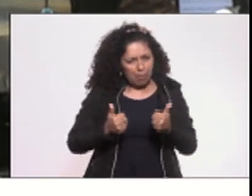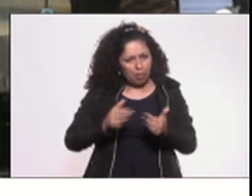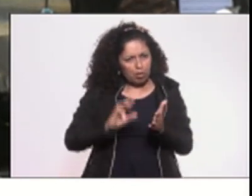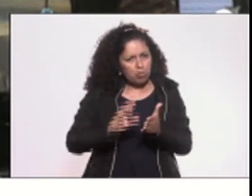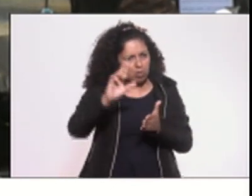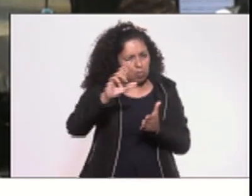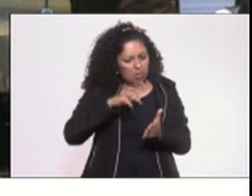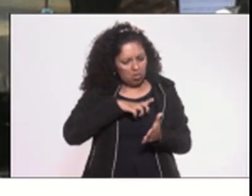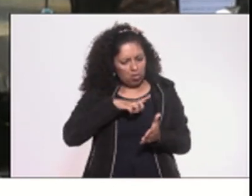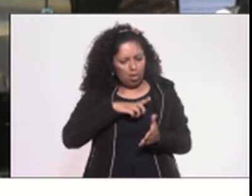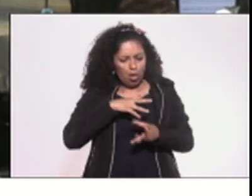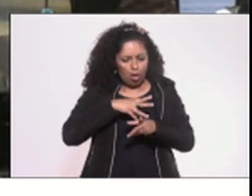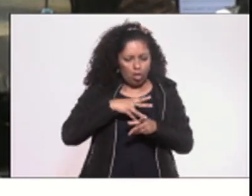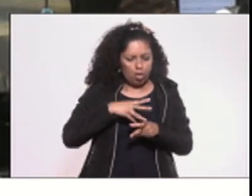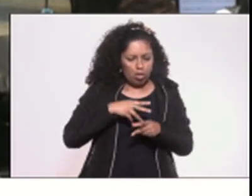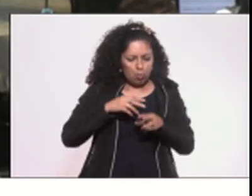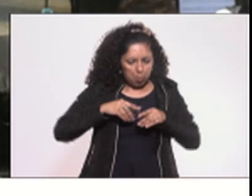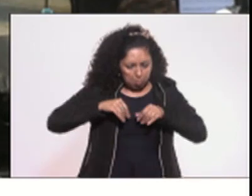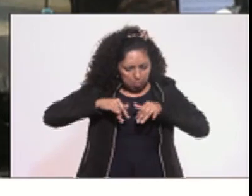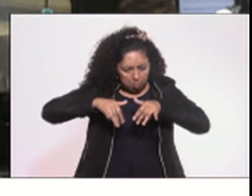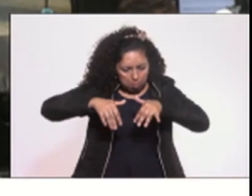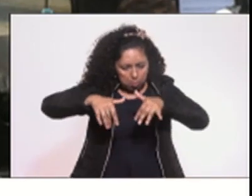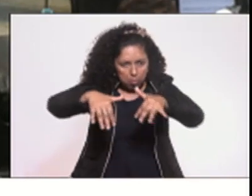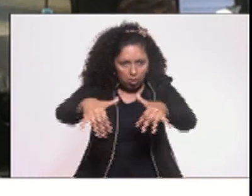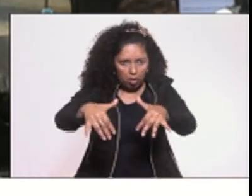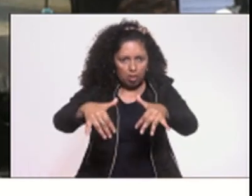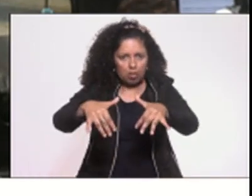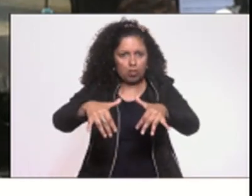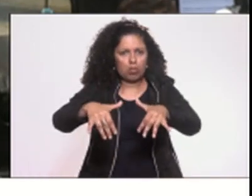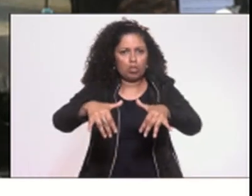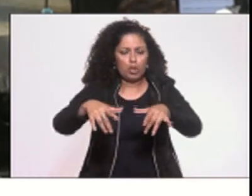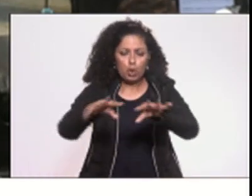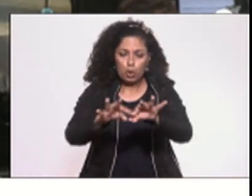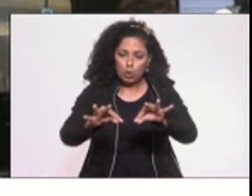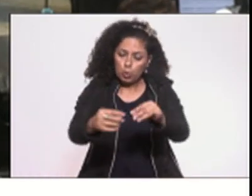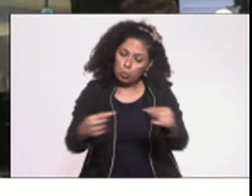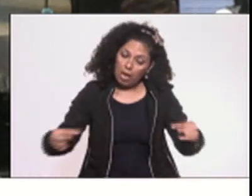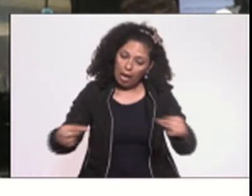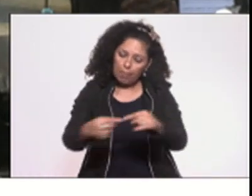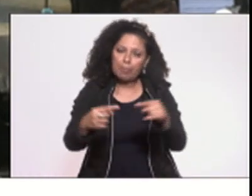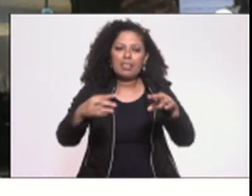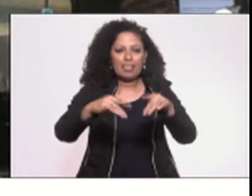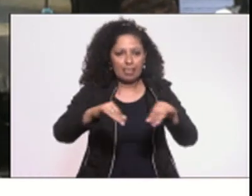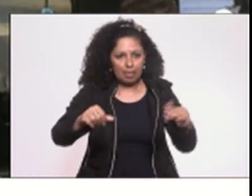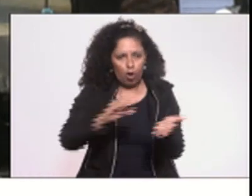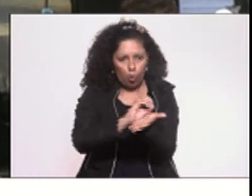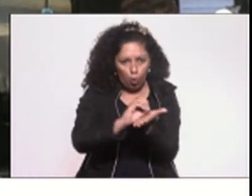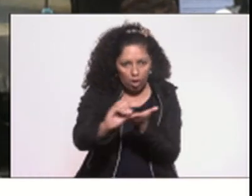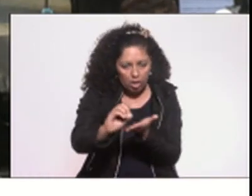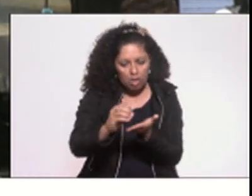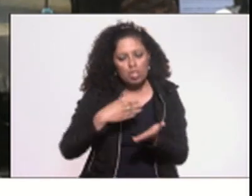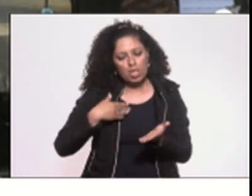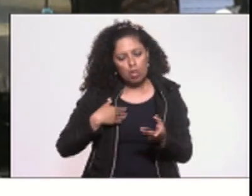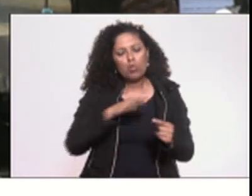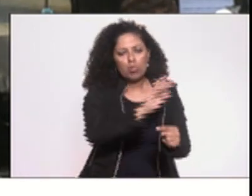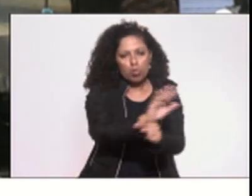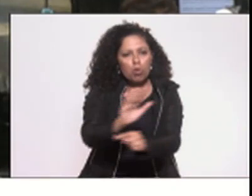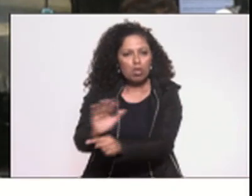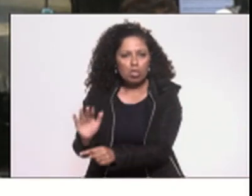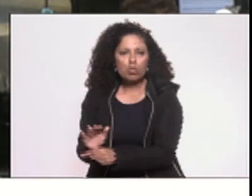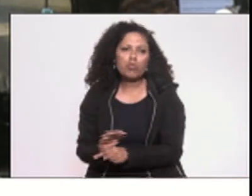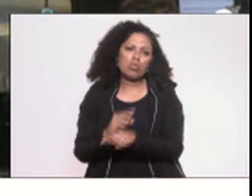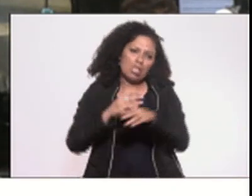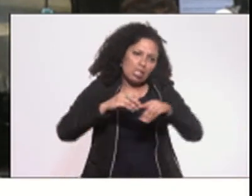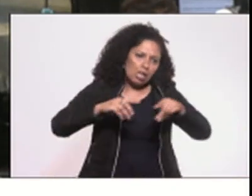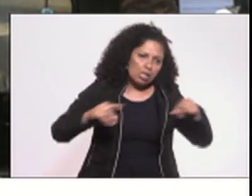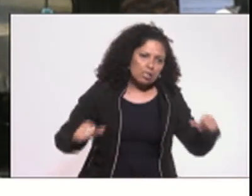solo, utilizando fertilizantes que têm tudo a ver com o solo, nós estamos favorecendo cada vez